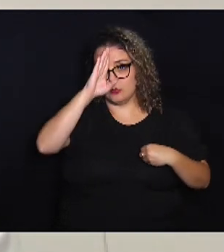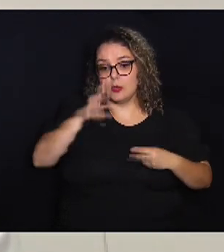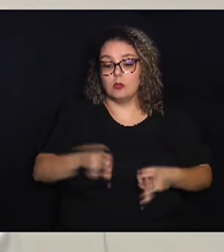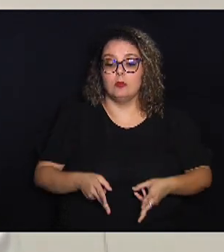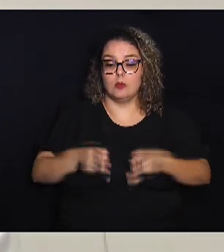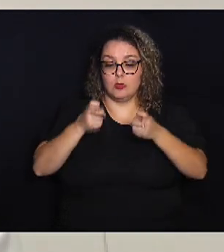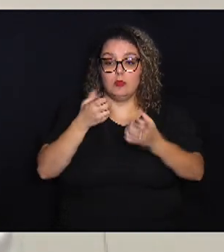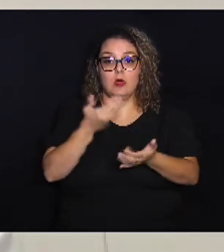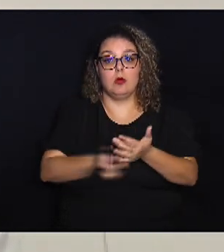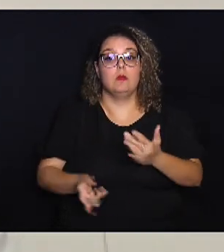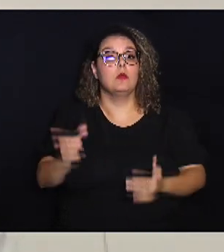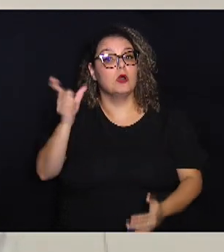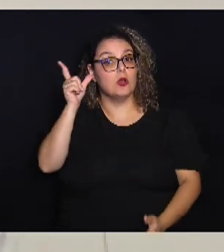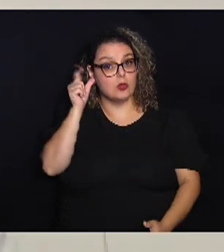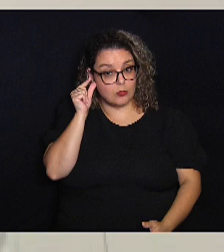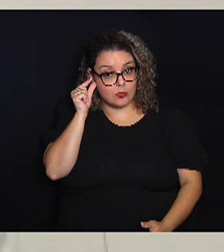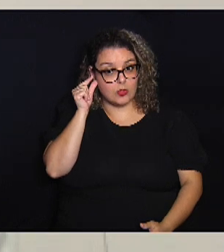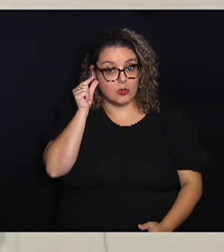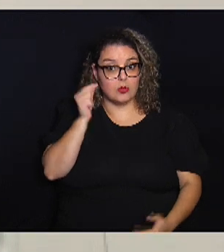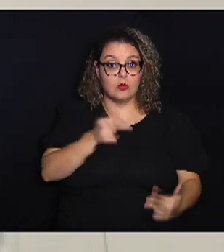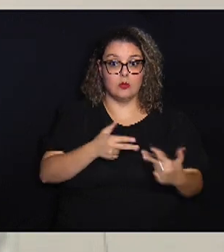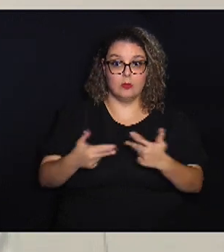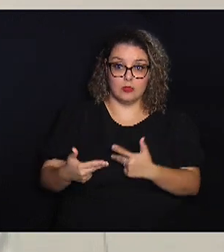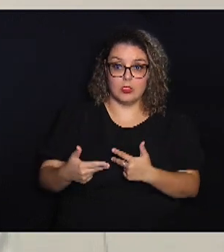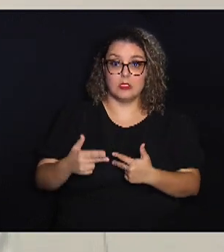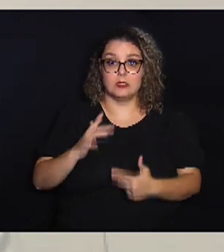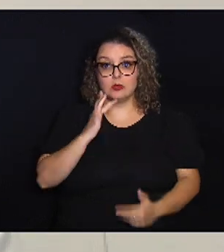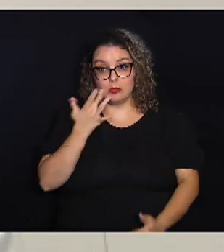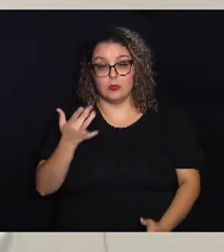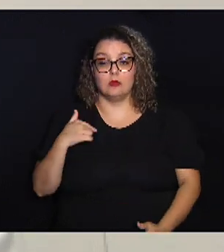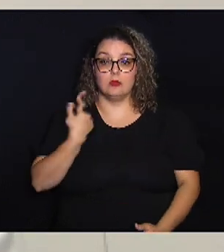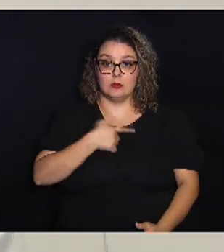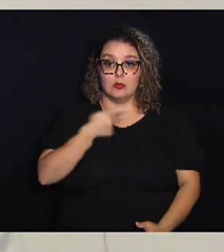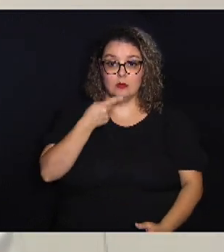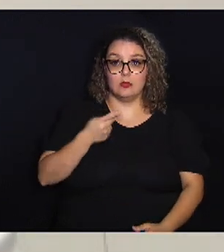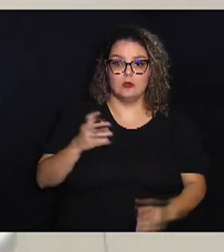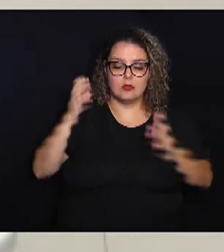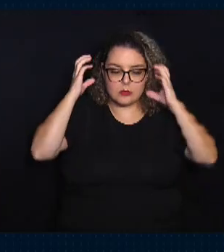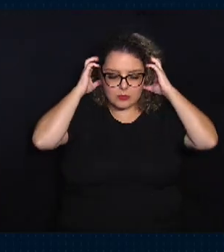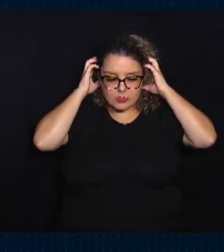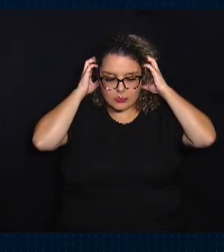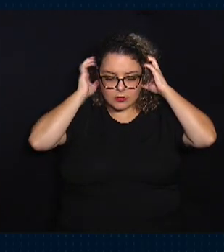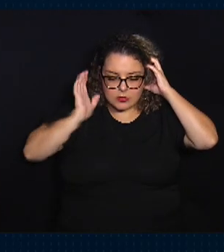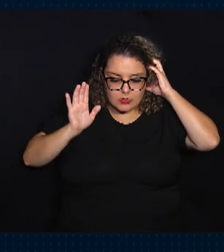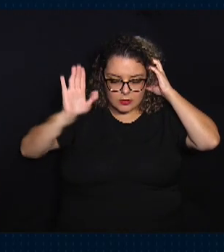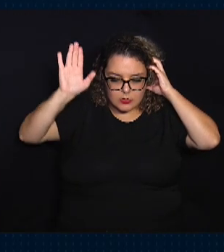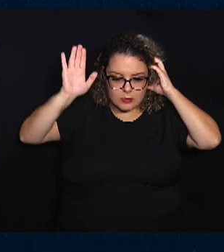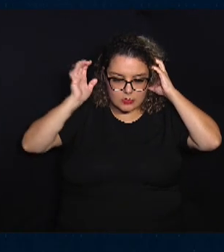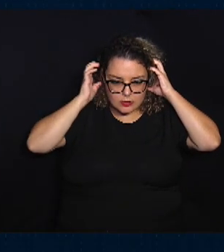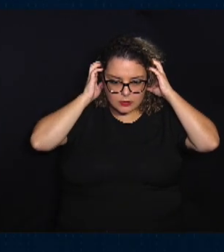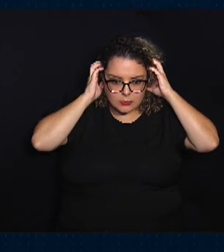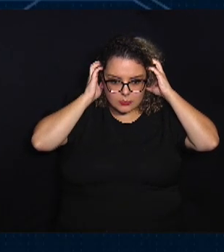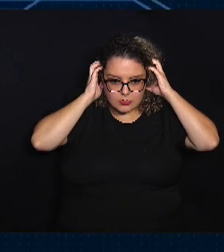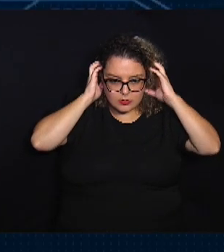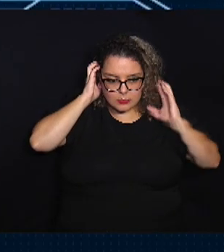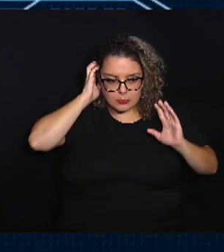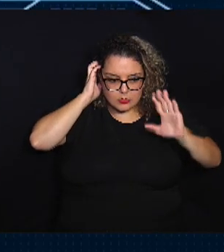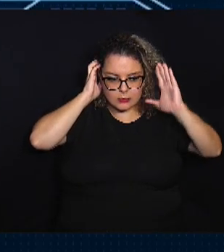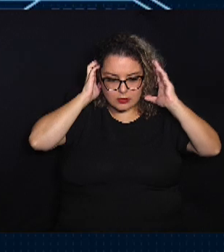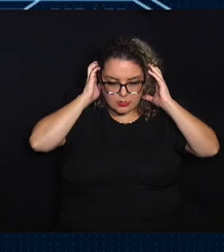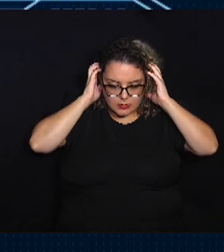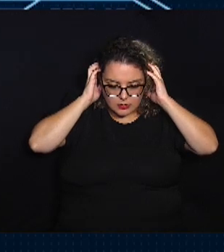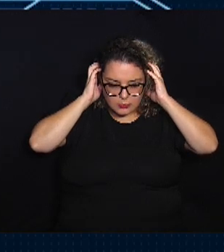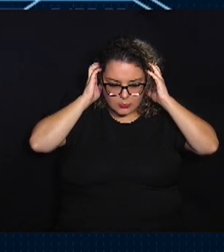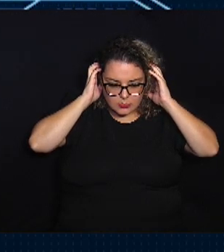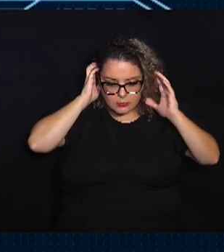uma perda auditiva, né, o padrão ouro que nós falamos, é o exame de audiometria. É feito por um fonoaudiólogo. É